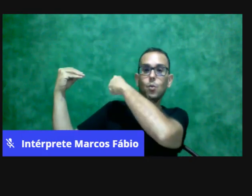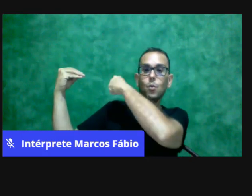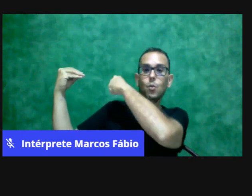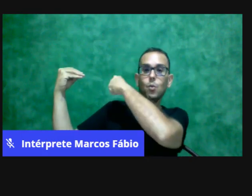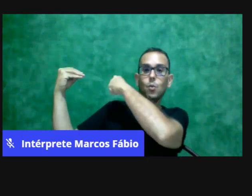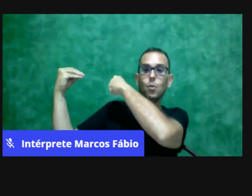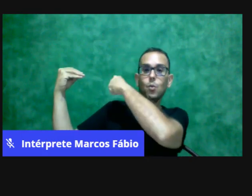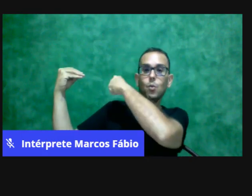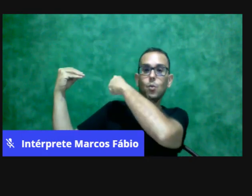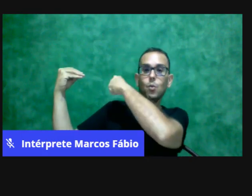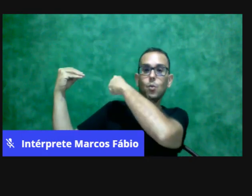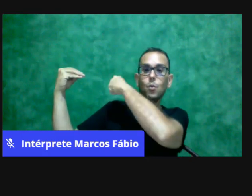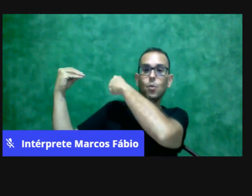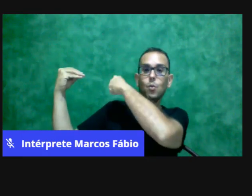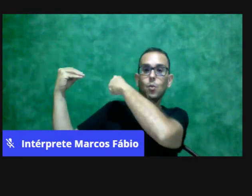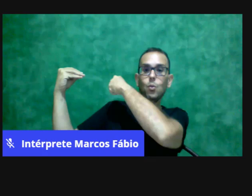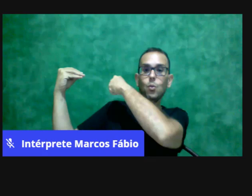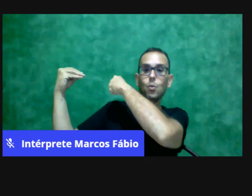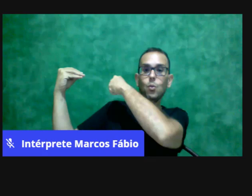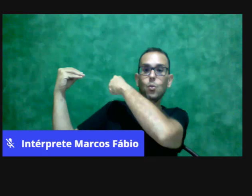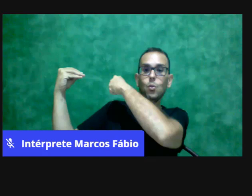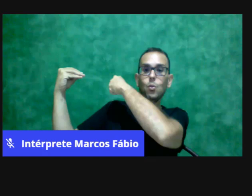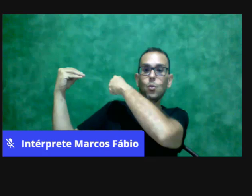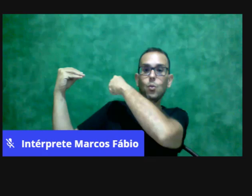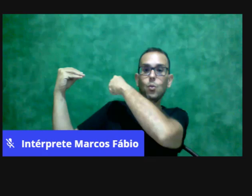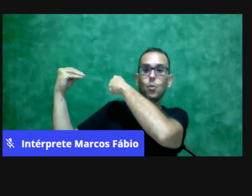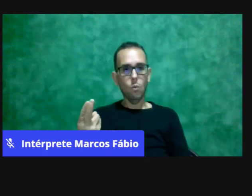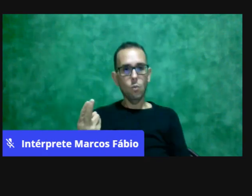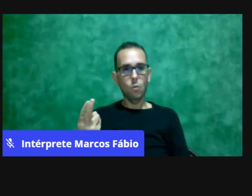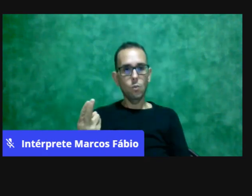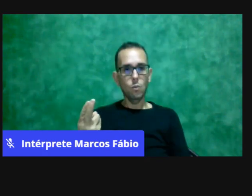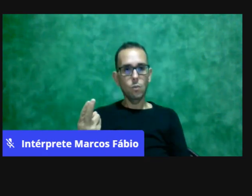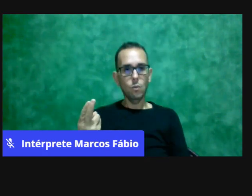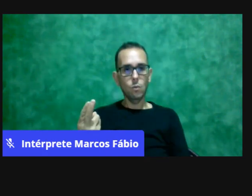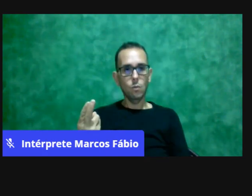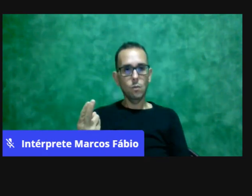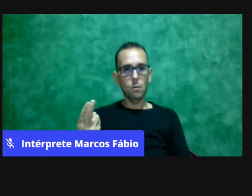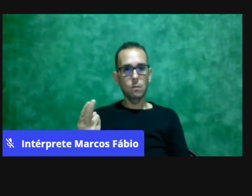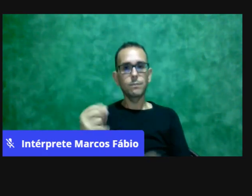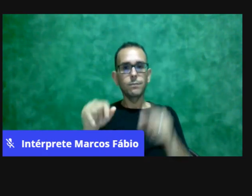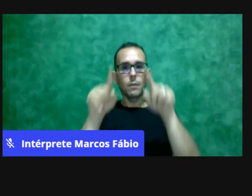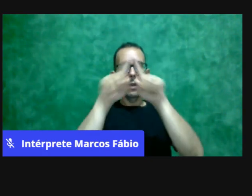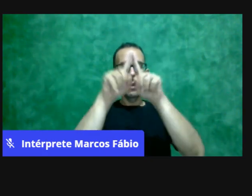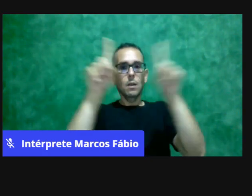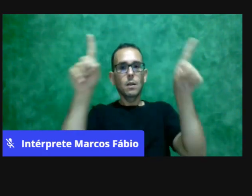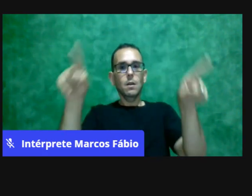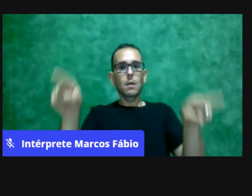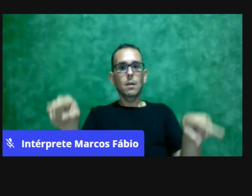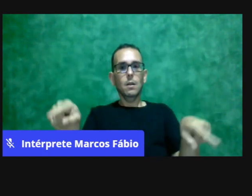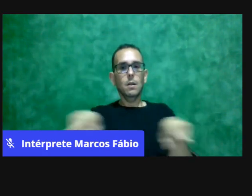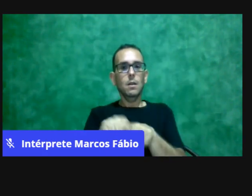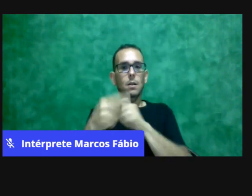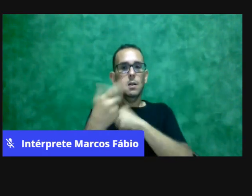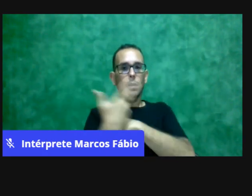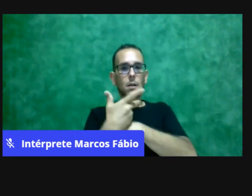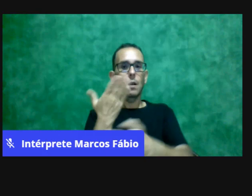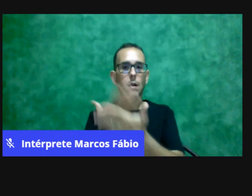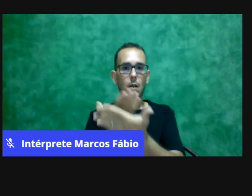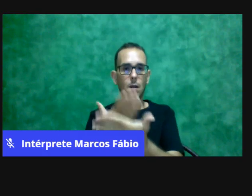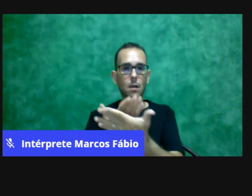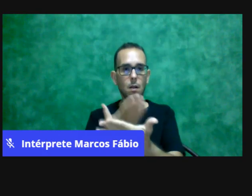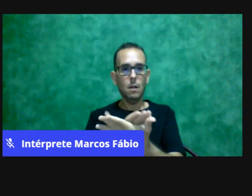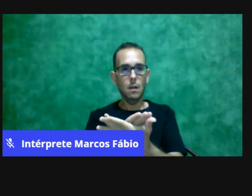Ou eu tenho aqui, ó, é que aqui eu estou fora do enquadramento da gravação de uma aula. Mas, por exemplo, eu vou fazer